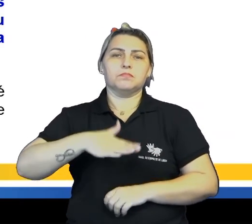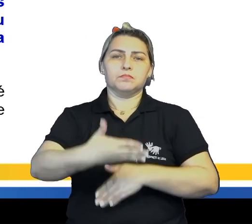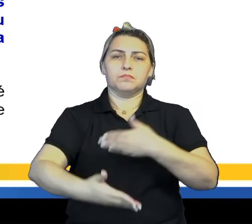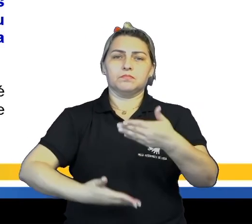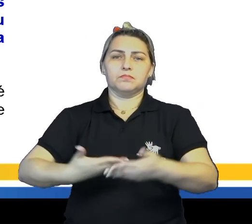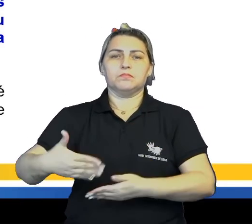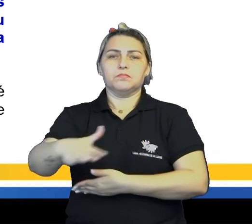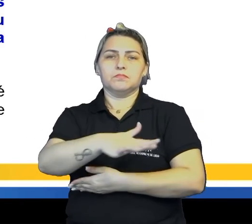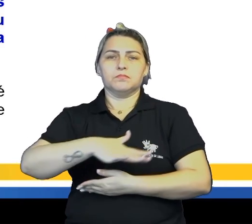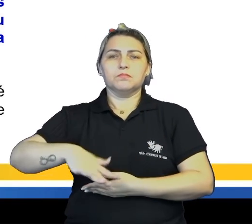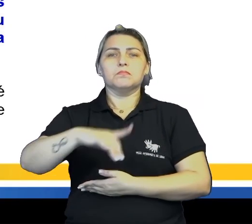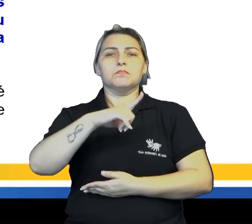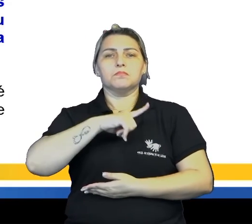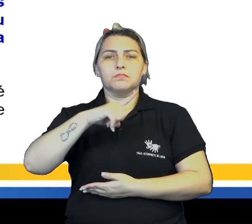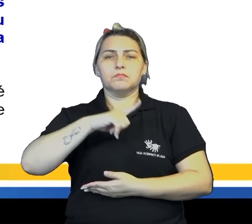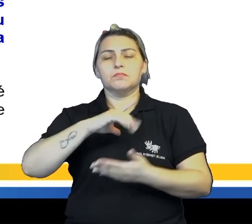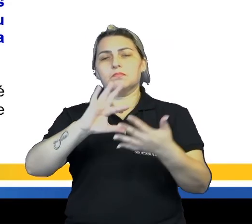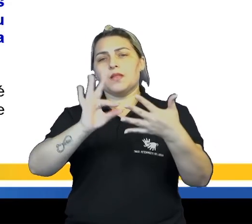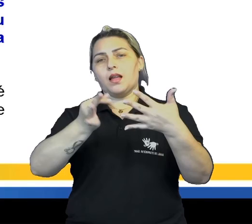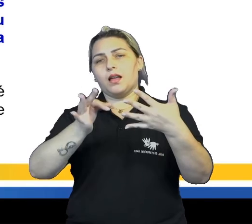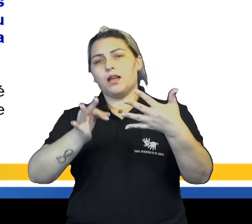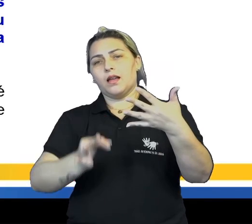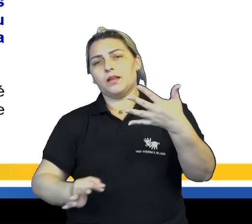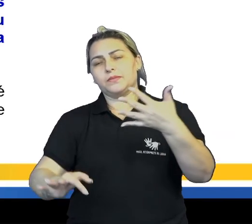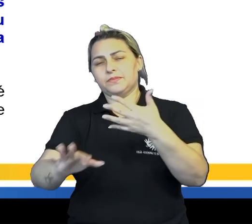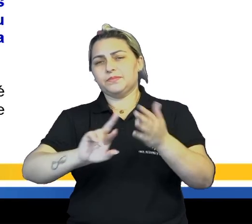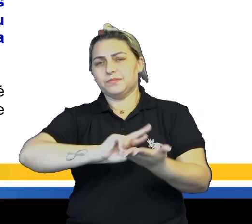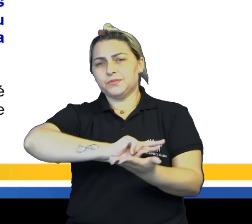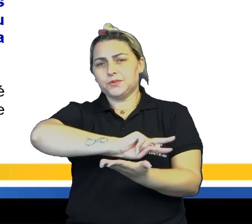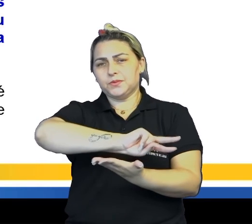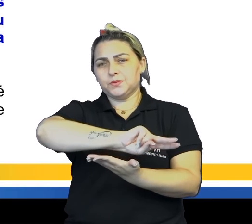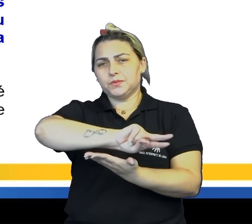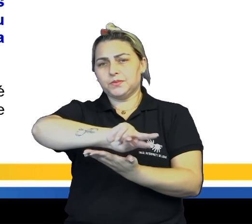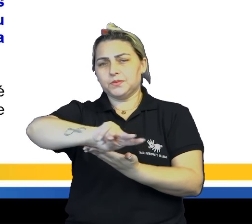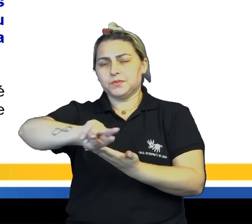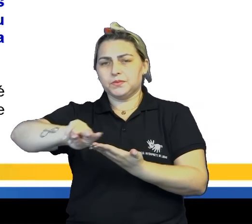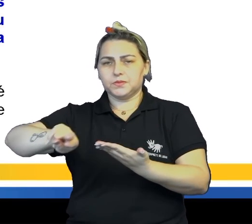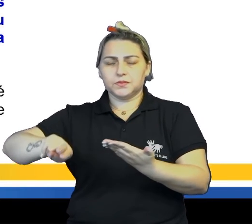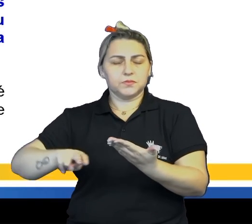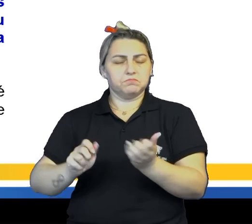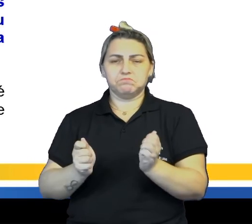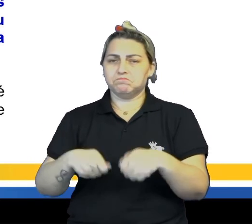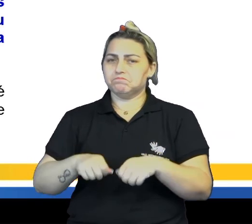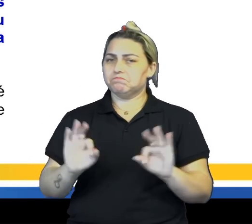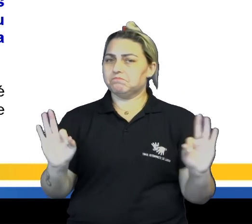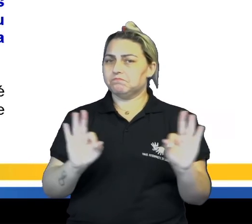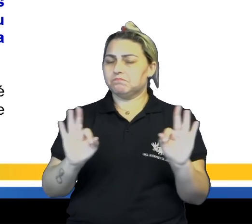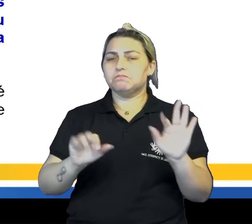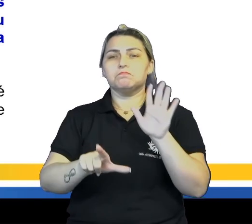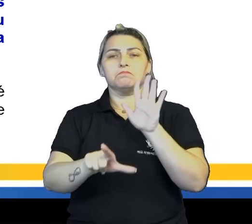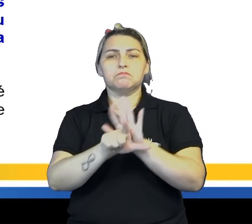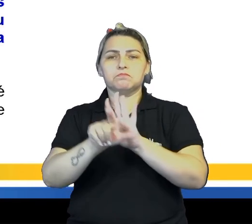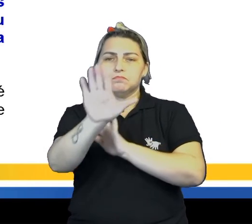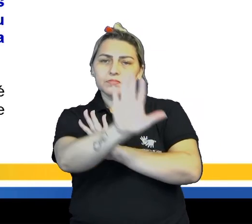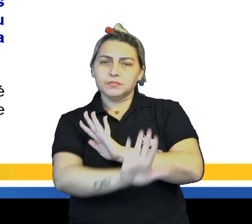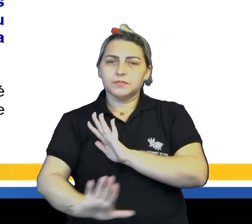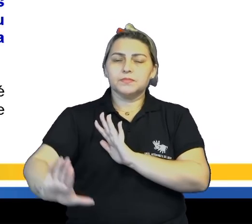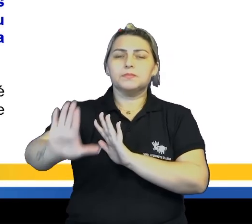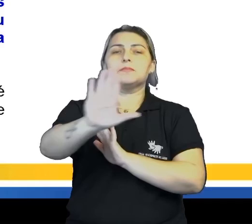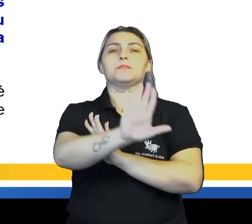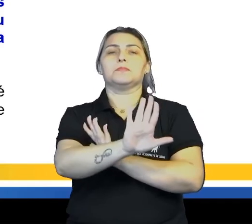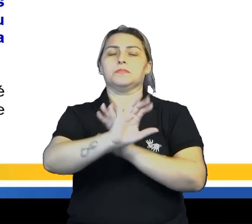as relações sociais possuem infinitas variações, não sendo possível traçar leis gerais